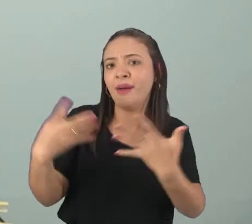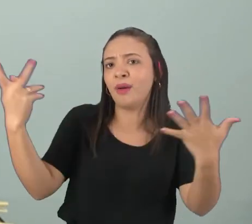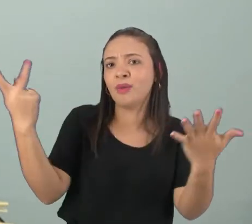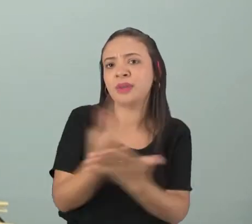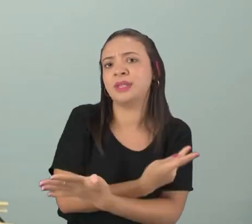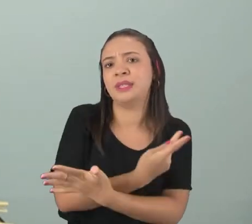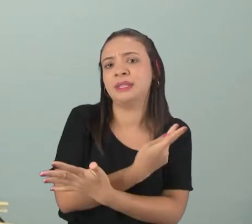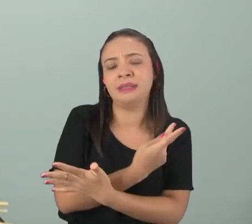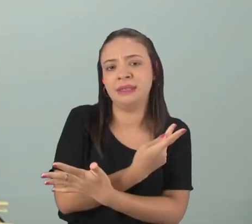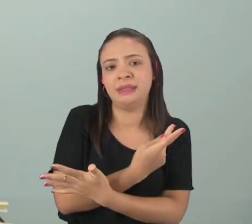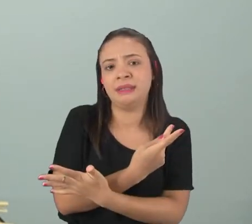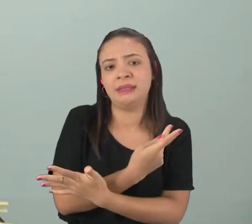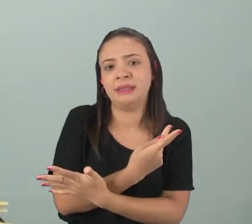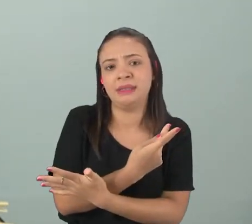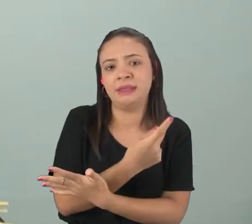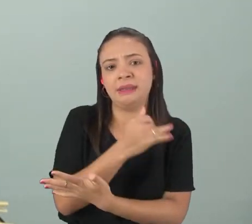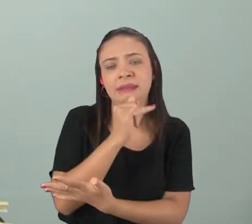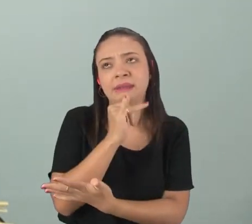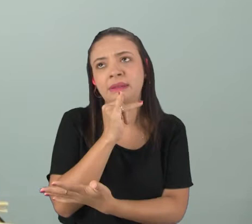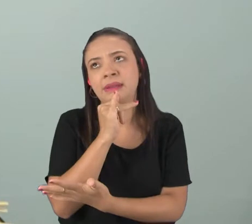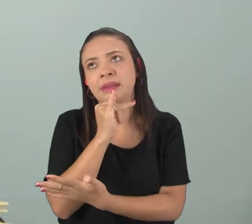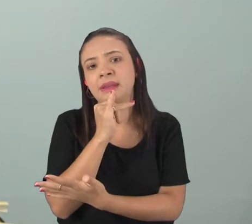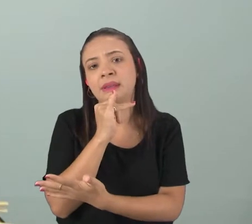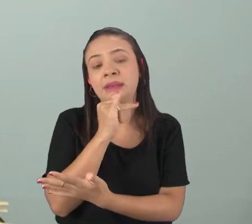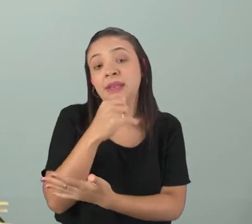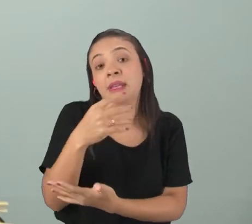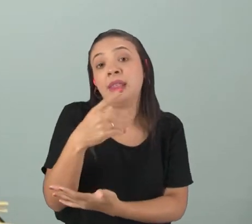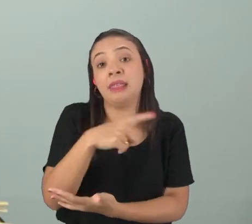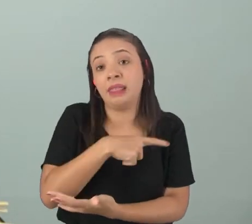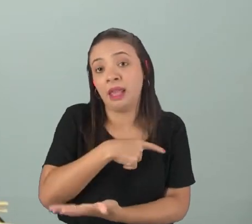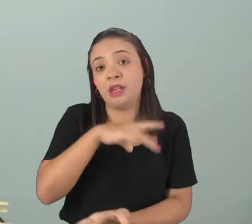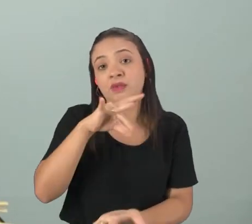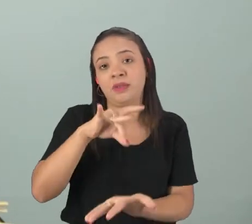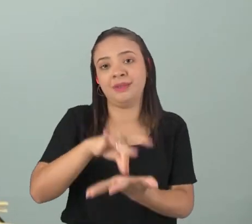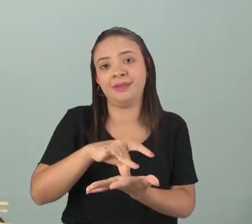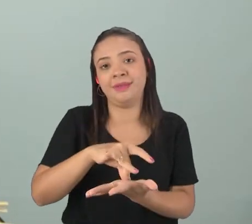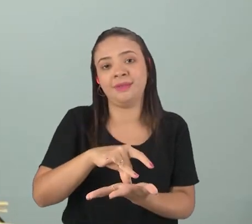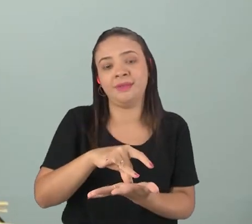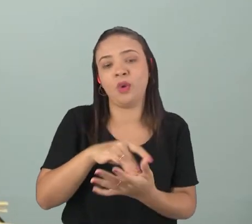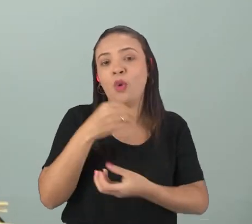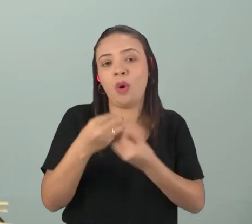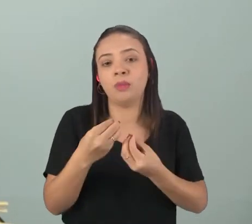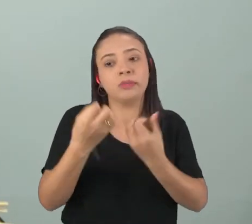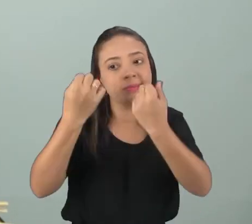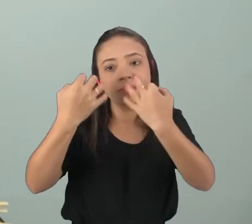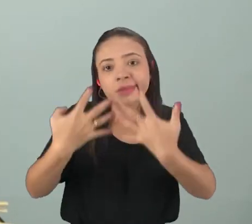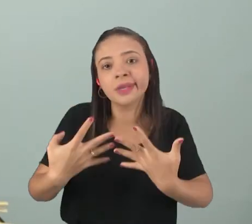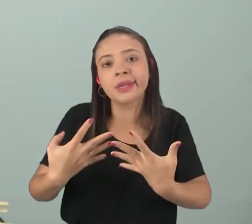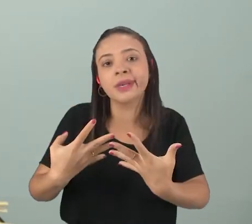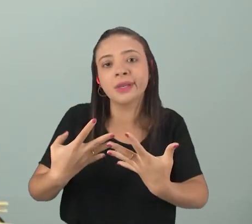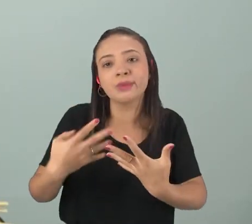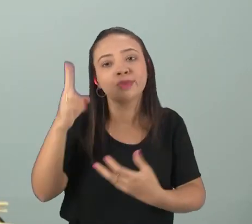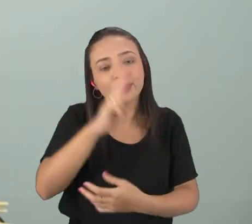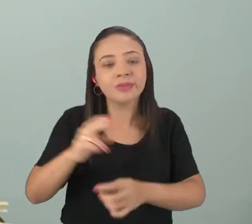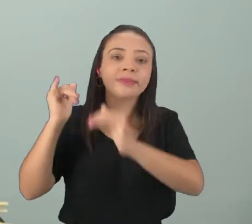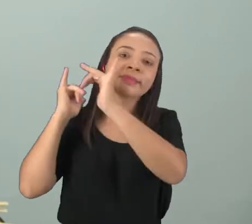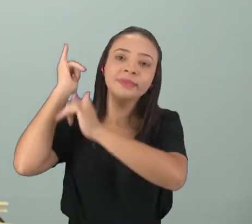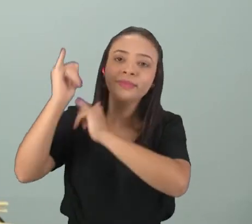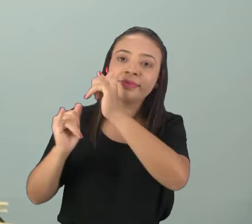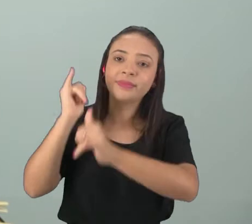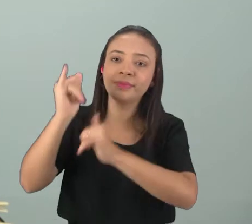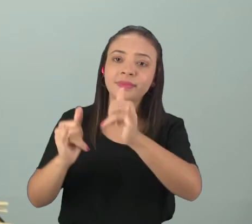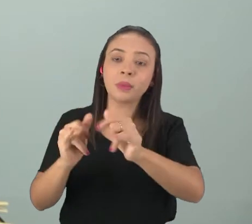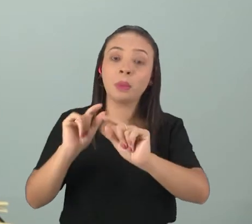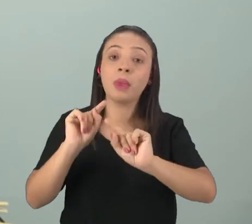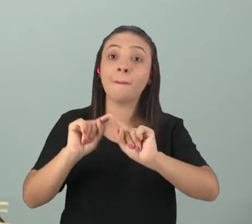né? Algo que a existência de algo se explica muitas vezes através de lendas, né? É claro que são